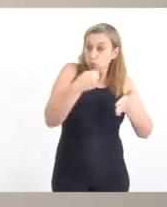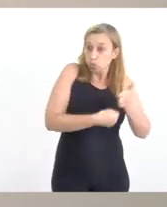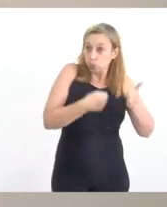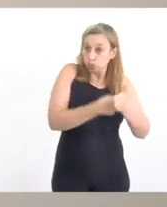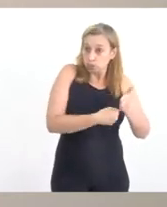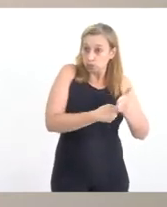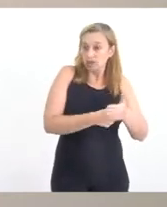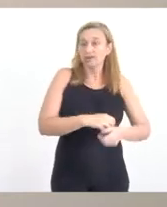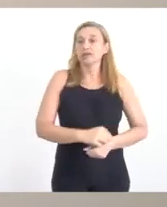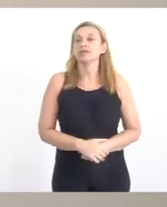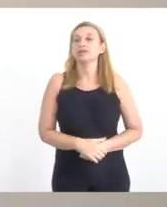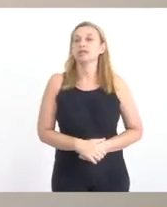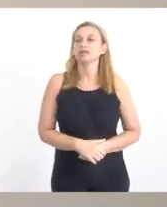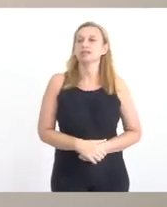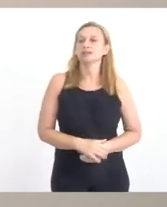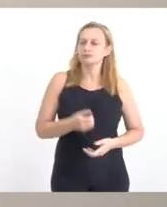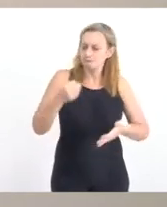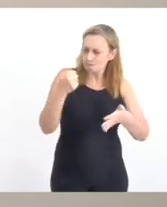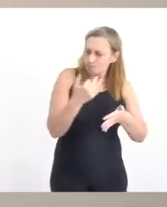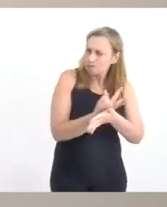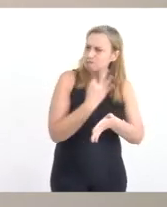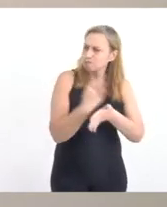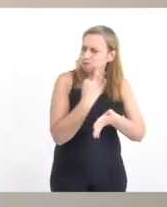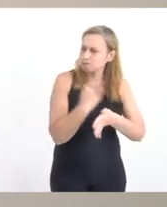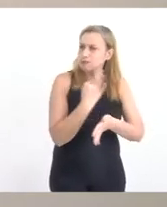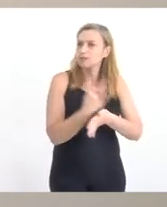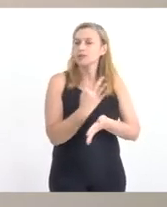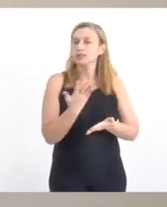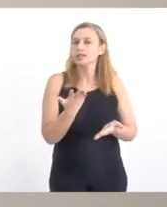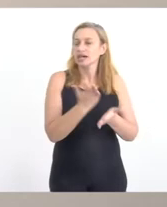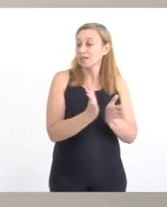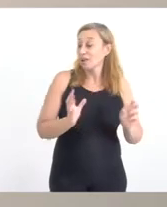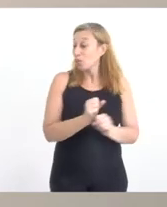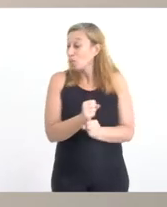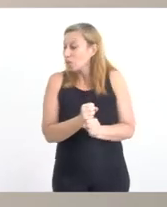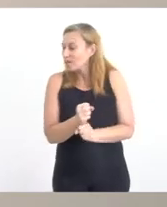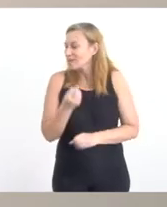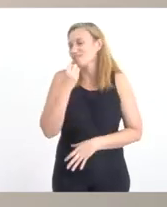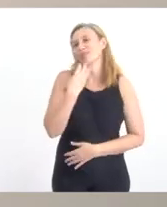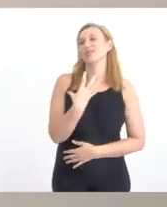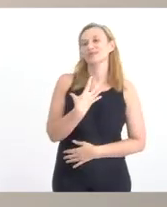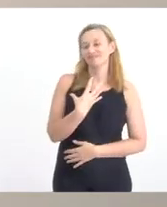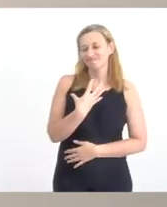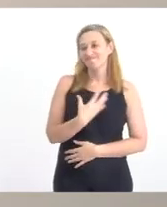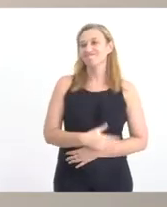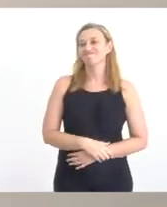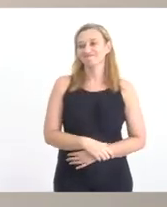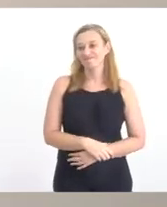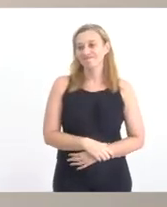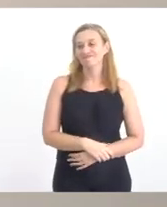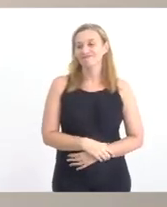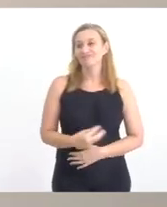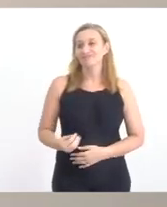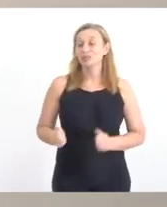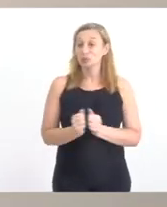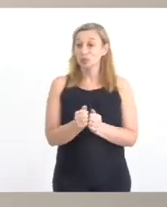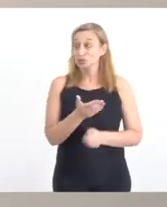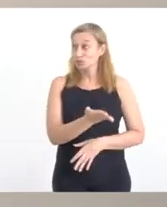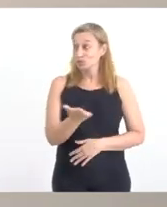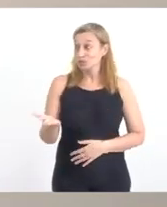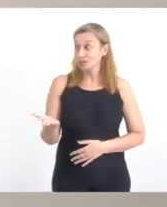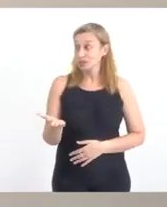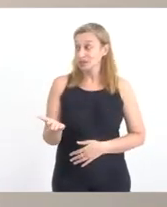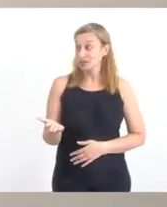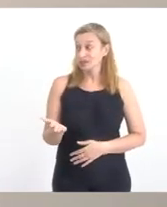luta se respira resistência e acabar o ano assim é bom bom demais tá aqui com vocês